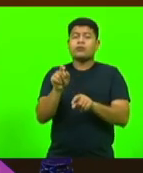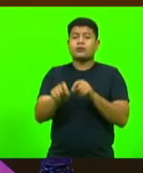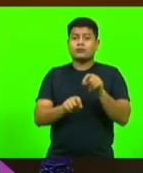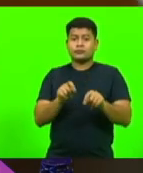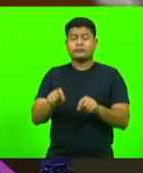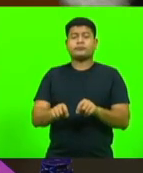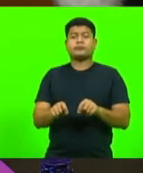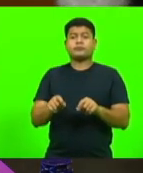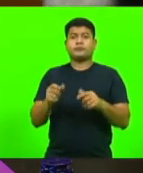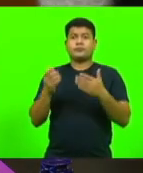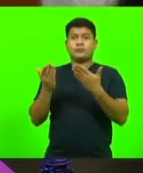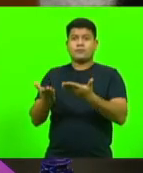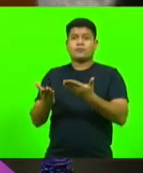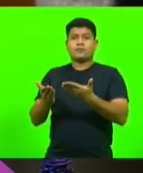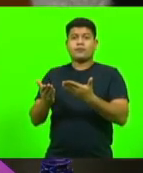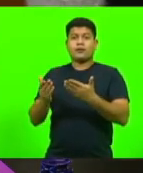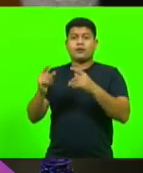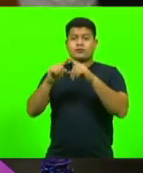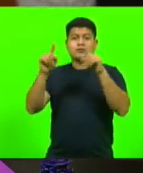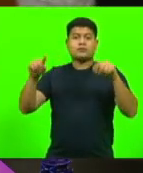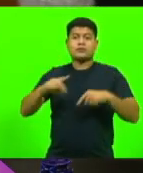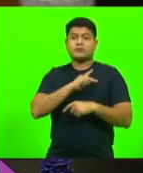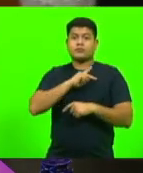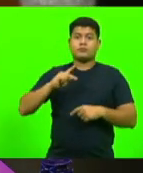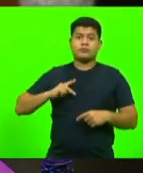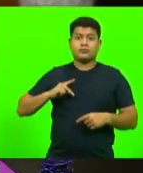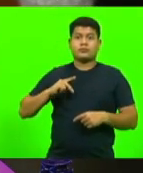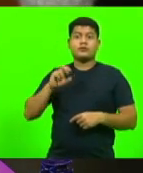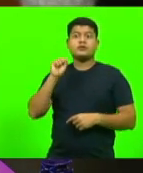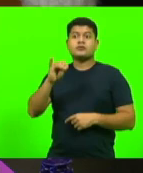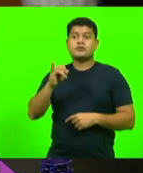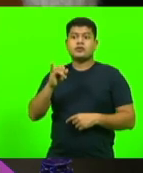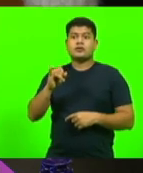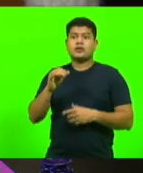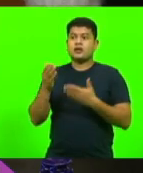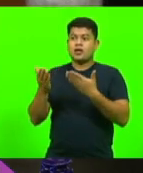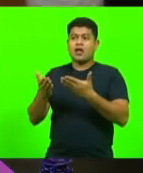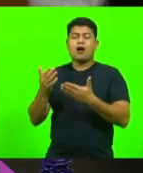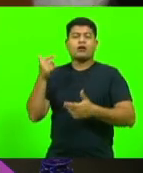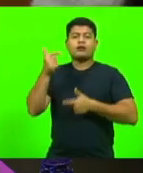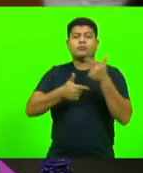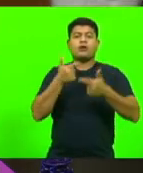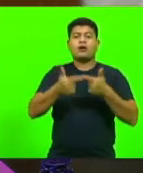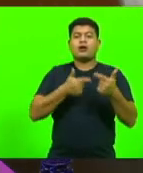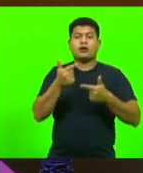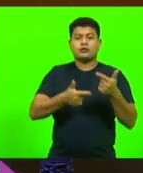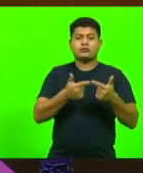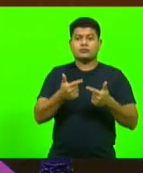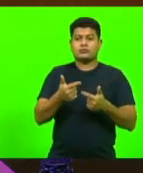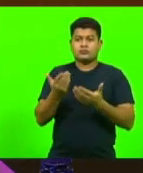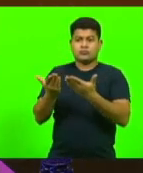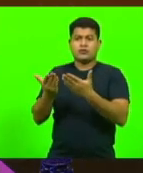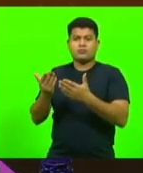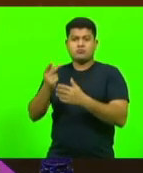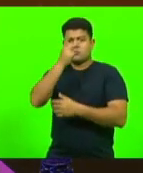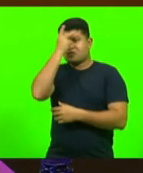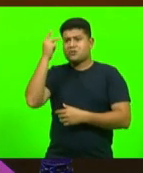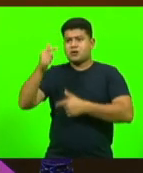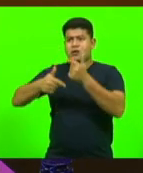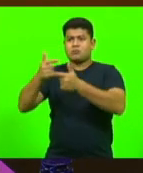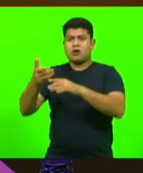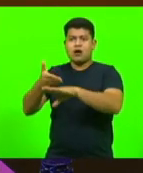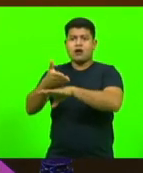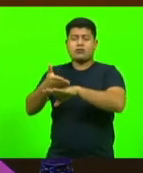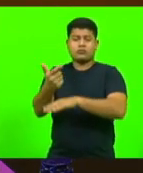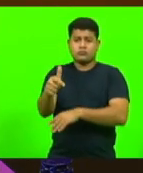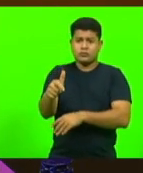estão imbricados não existe serviço público sem servidores públicos e vice-versa é mas onde é que tá a reforma